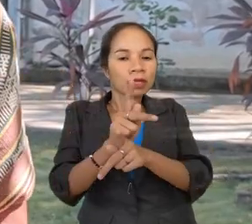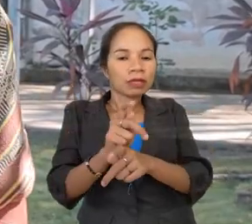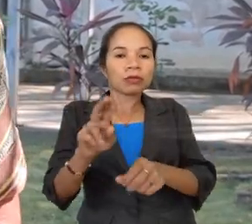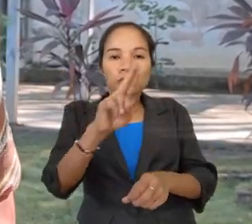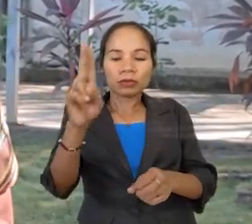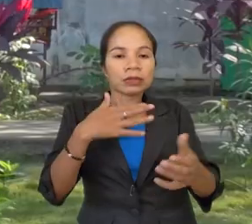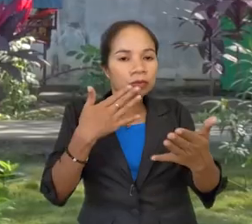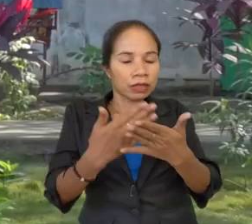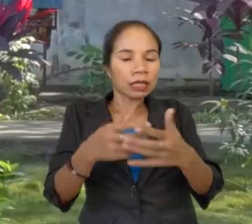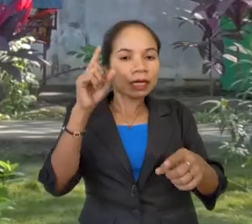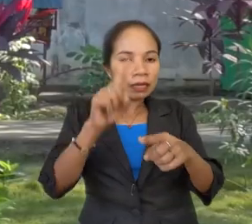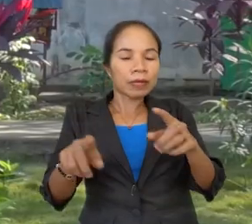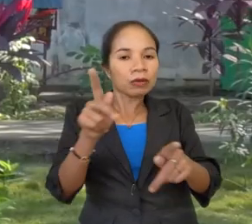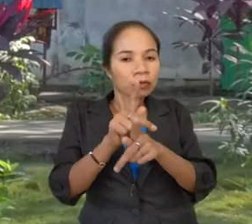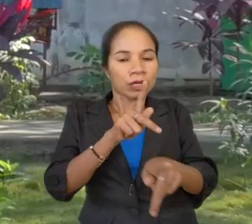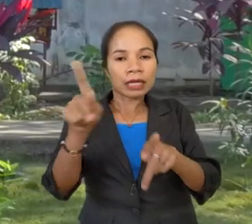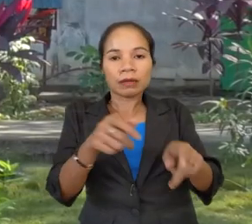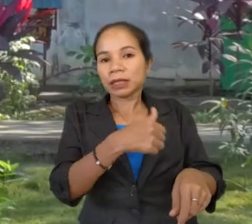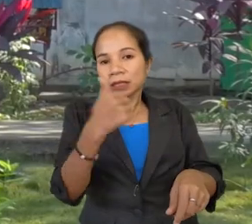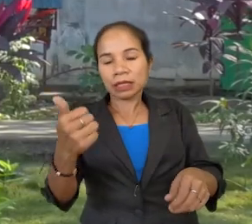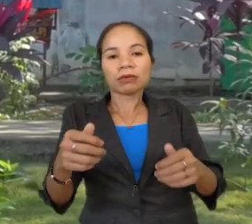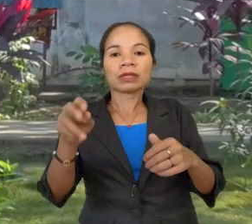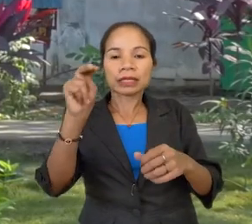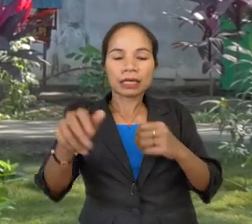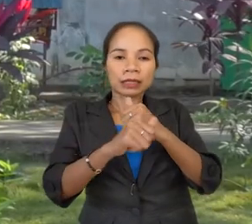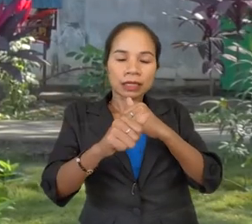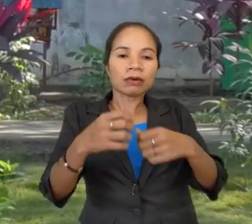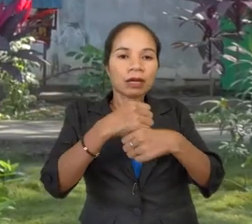o cuidado, usa o dia. E também controla a